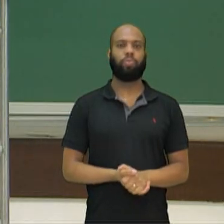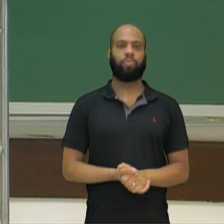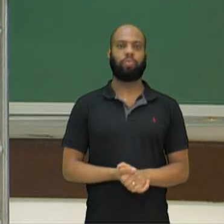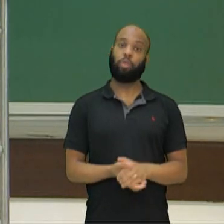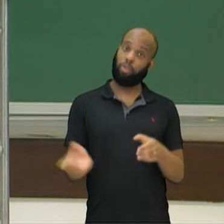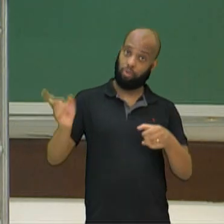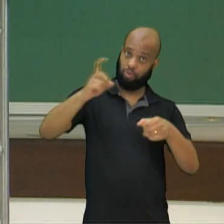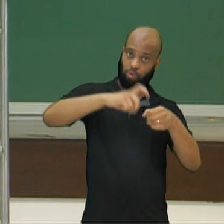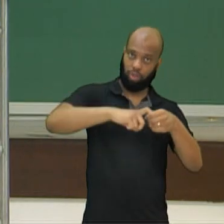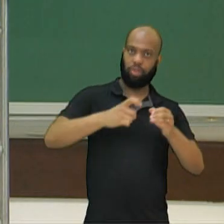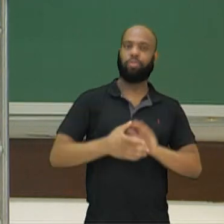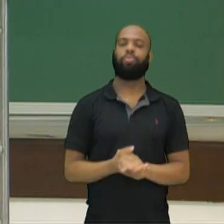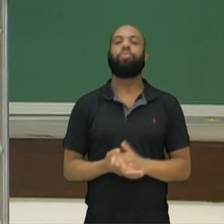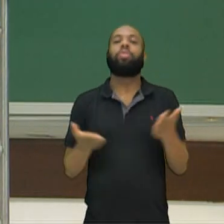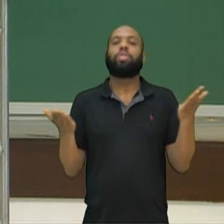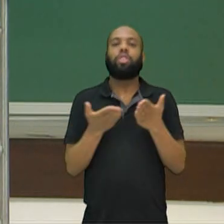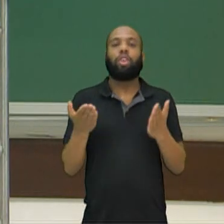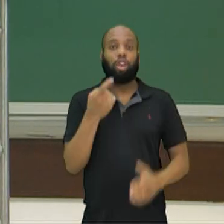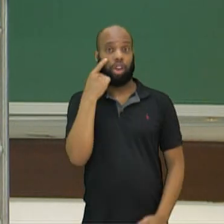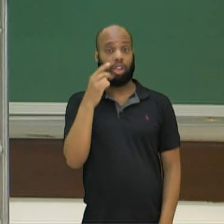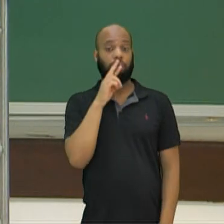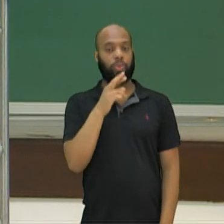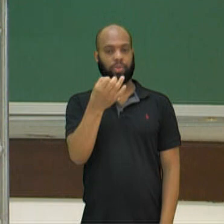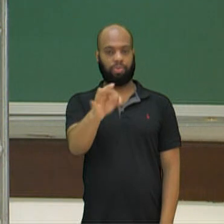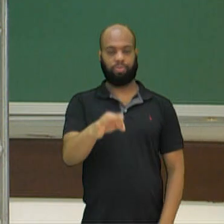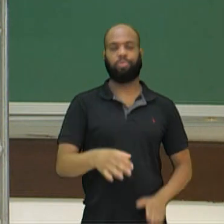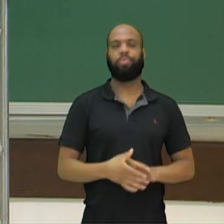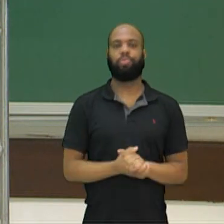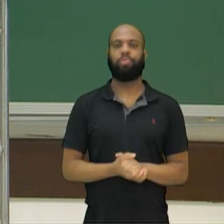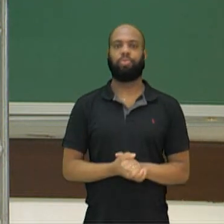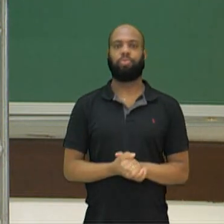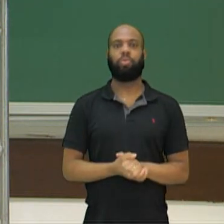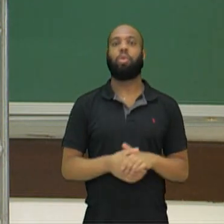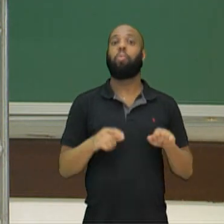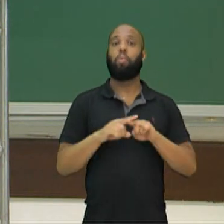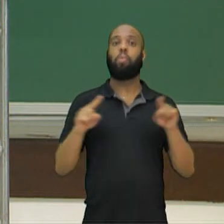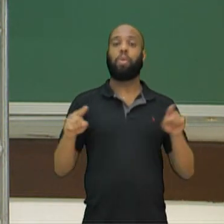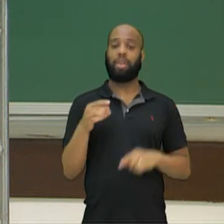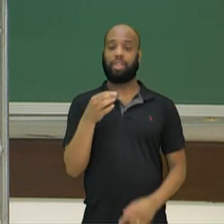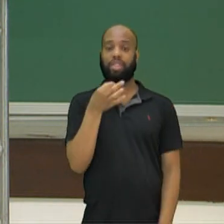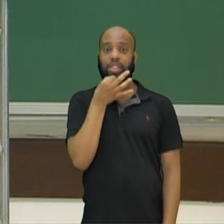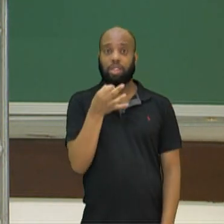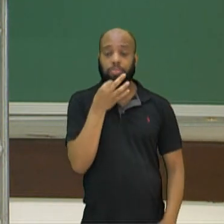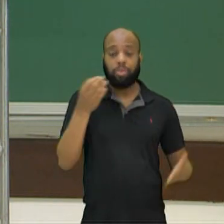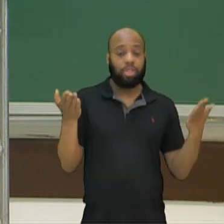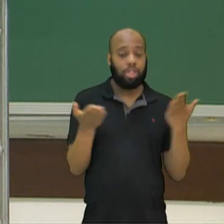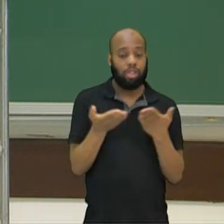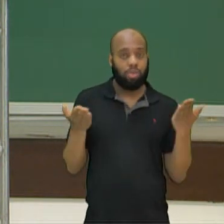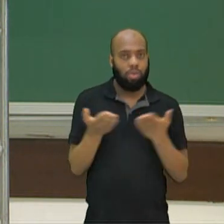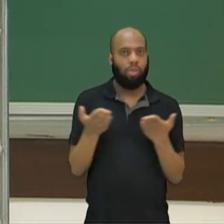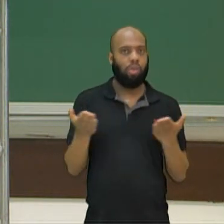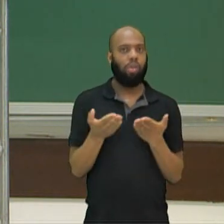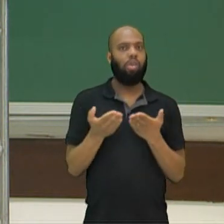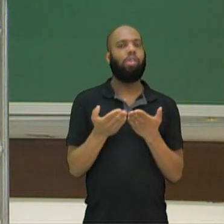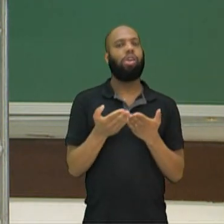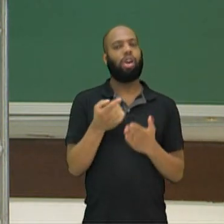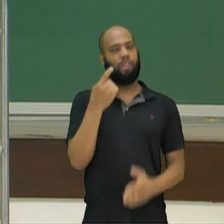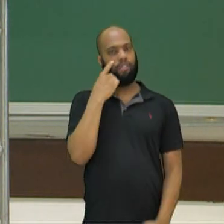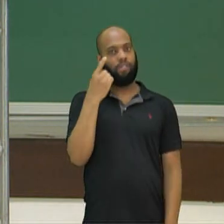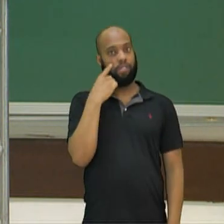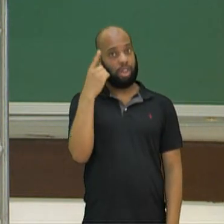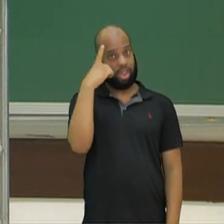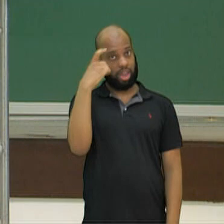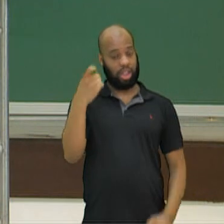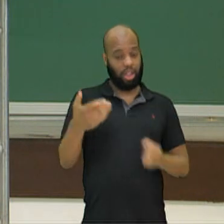Olá, voltamos. Vamos agora ver a resposta da atividade. Sempre lembrando que a resposta é uma sugestão, que vale a ideia